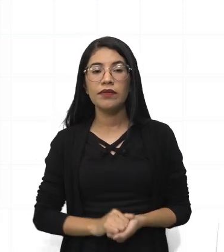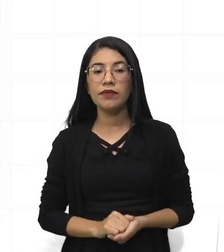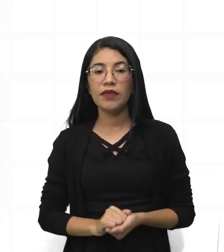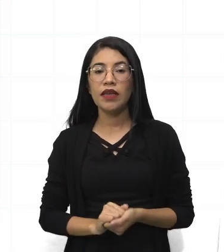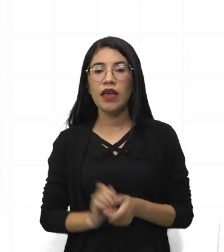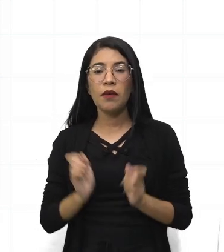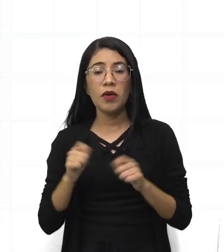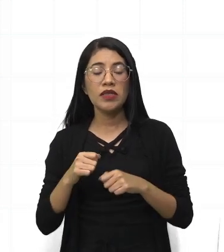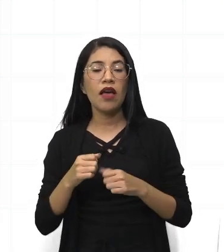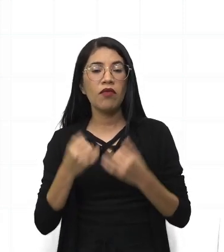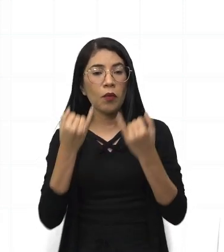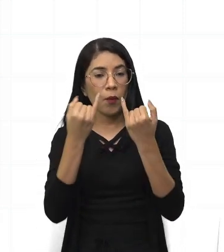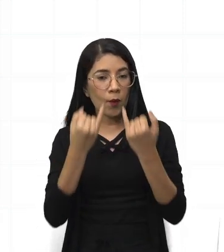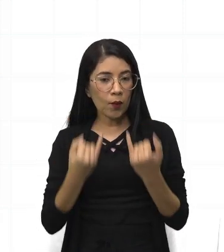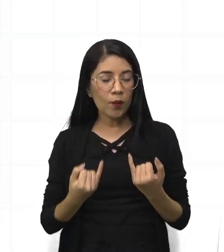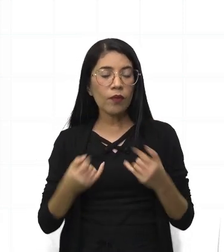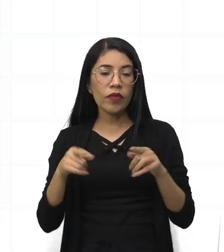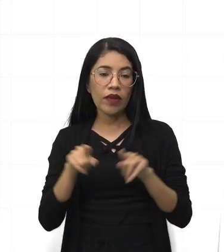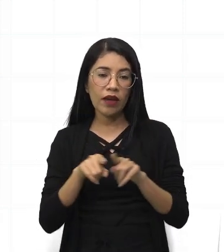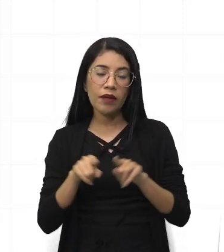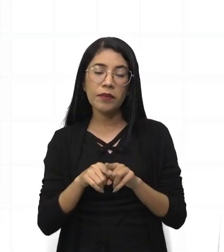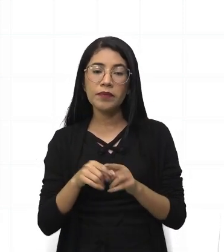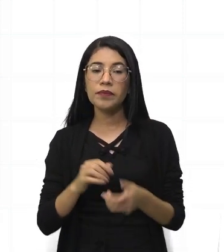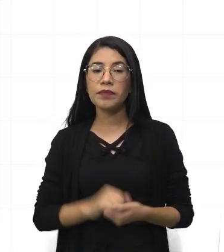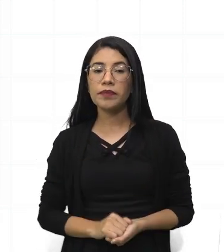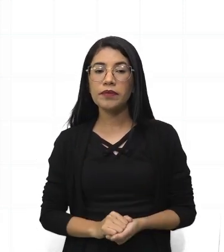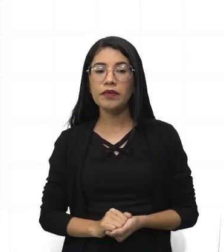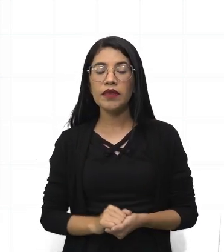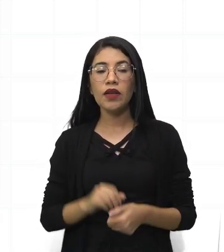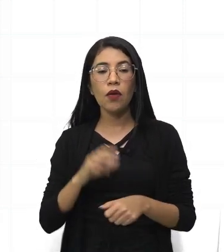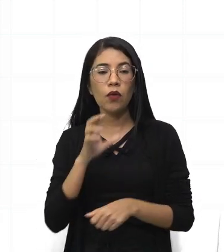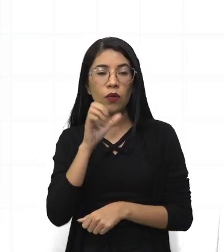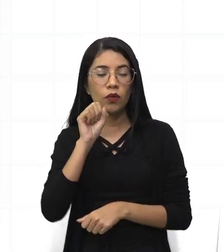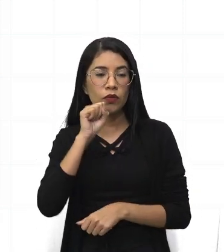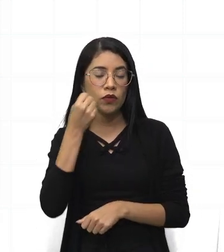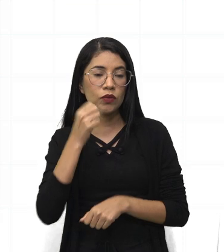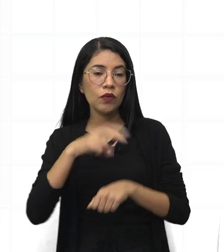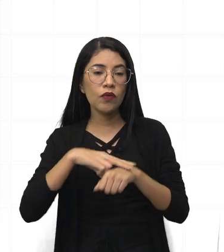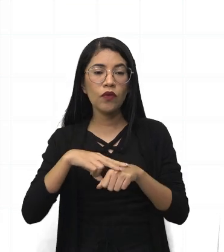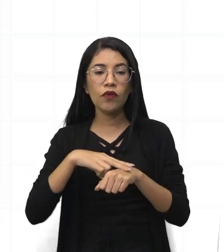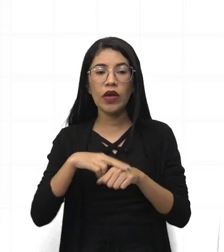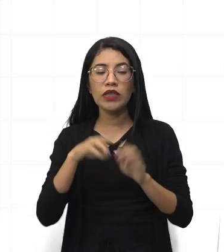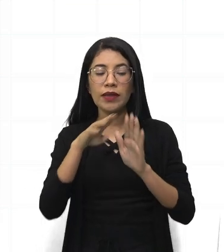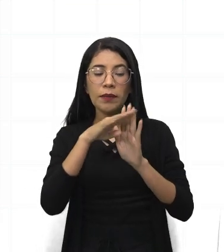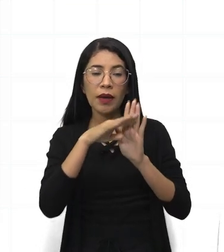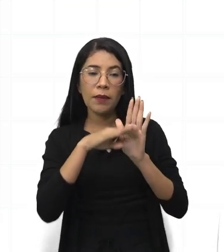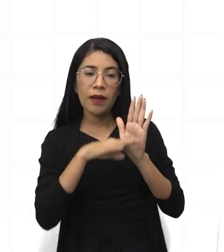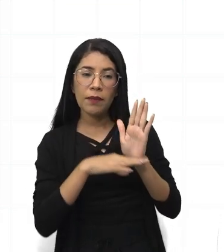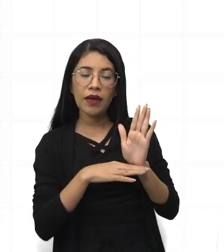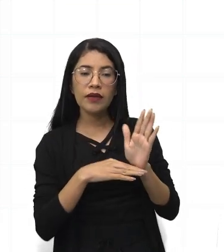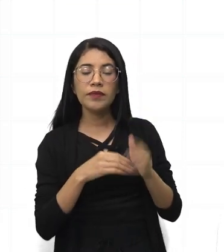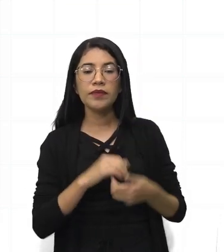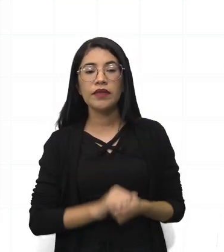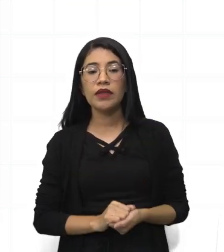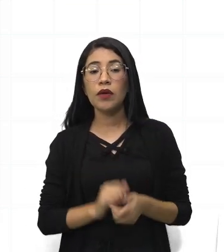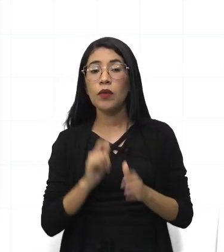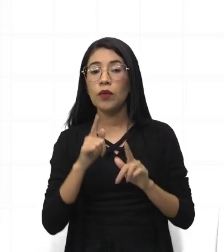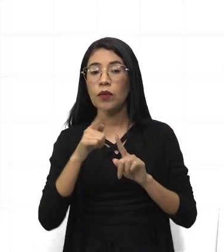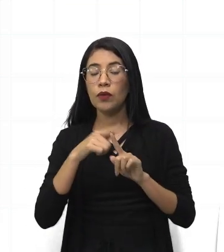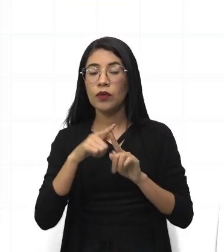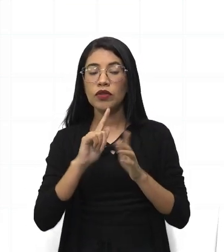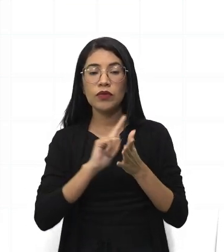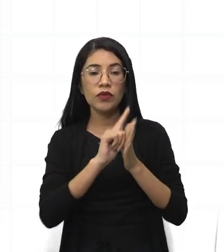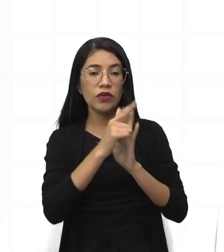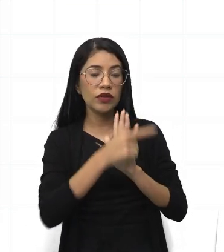pra gente ficar fitness, né? Então, olha só, suco verde, a receita. Então, veja que receita é o